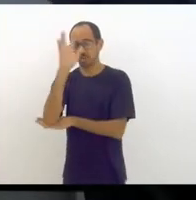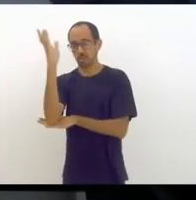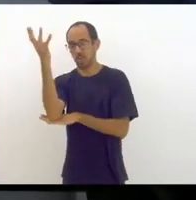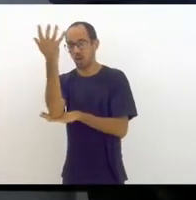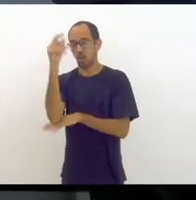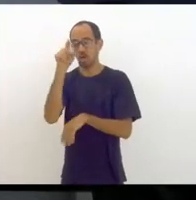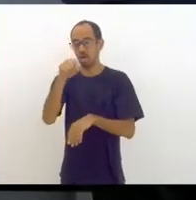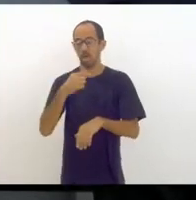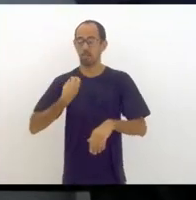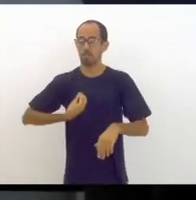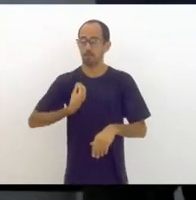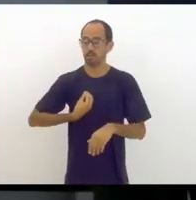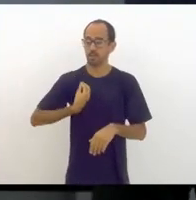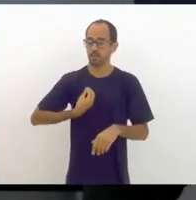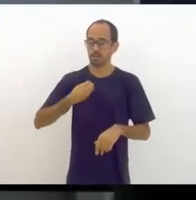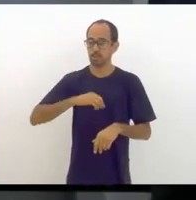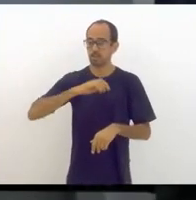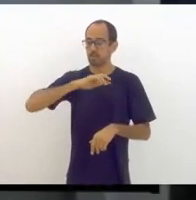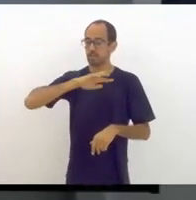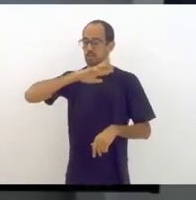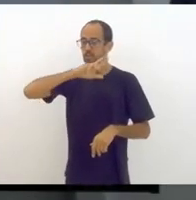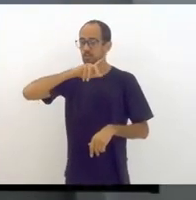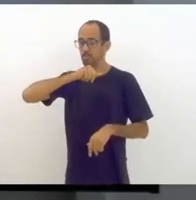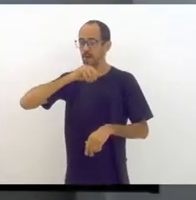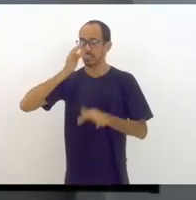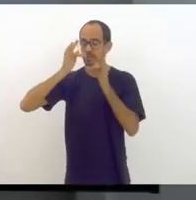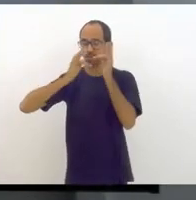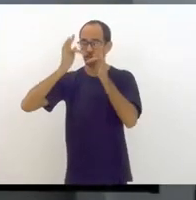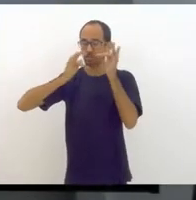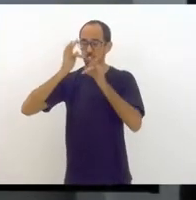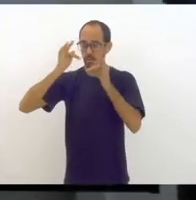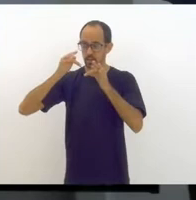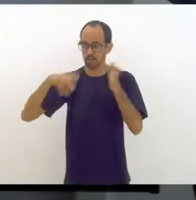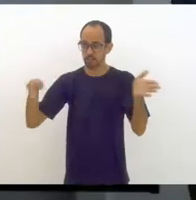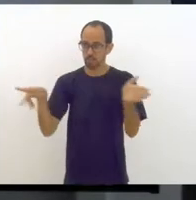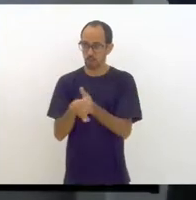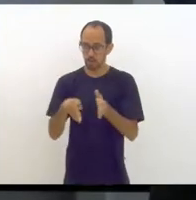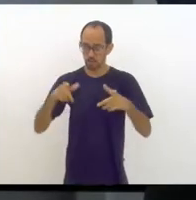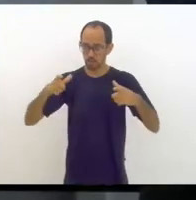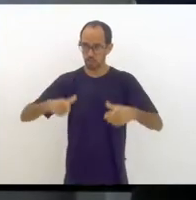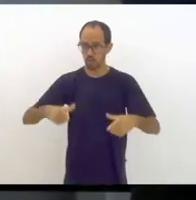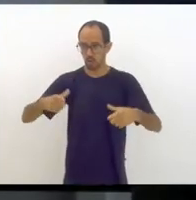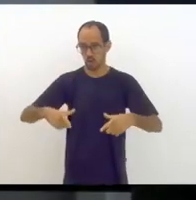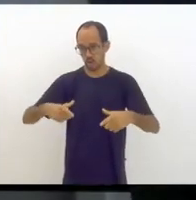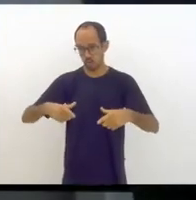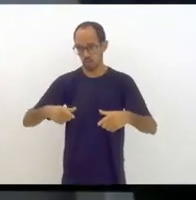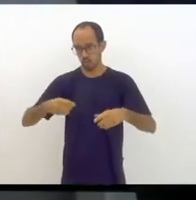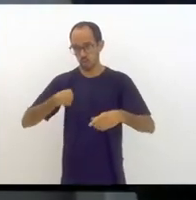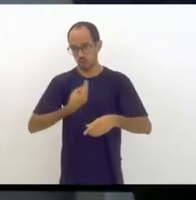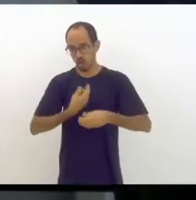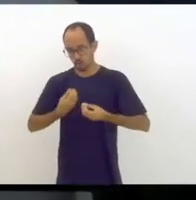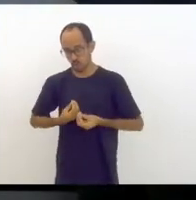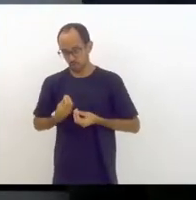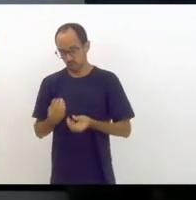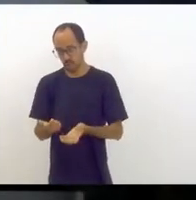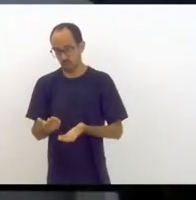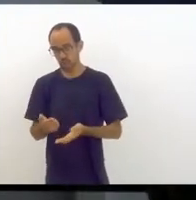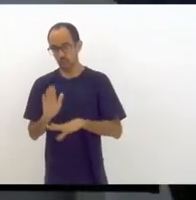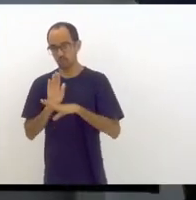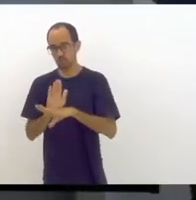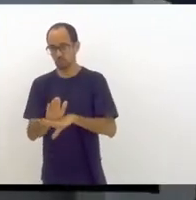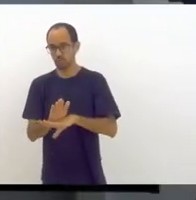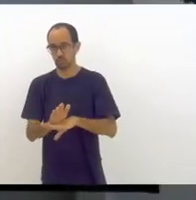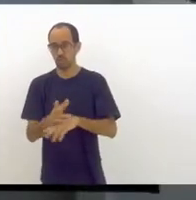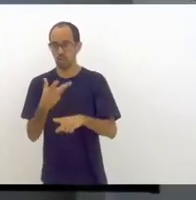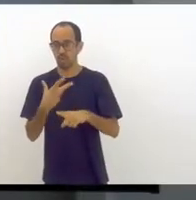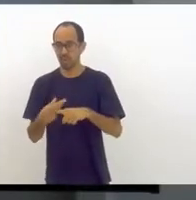a presença de animais e plantas nativas. Ou seja, a gente oferece e contribui com